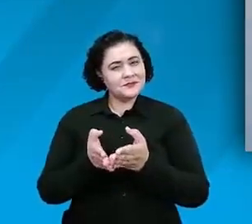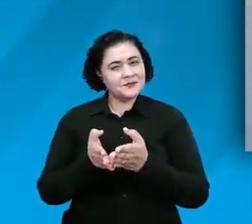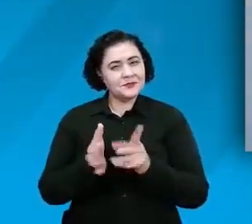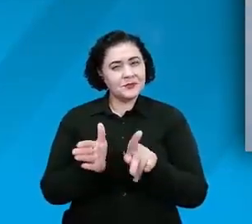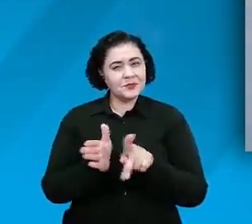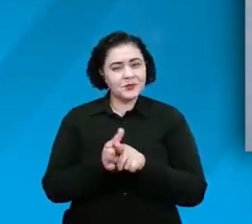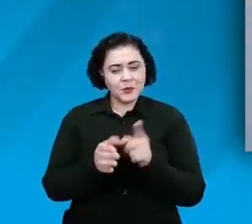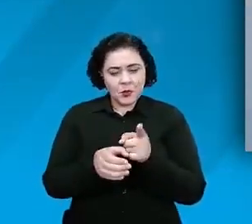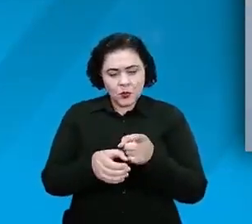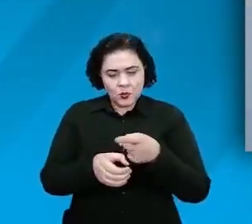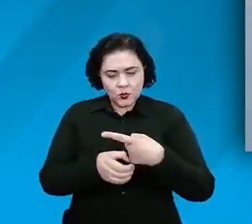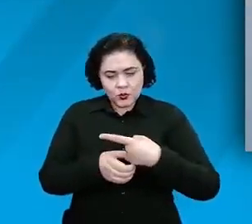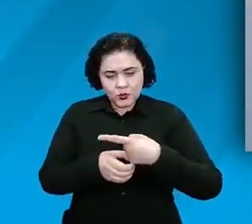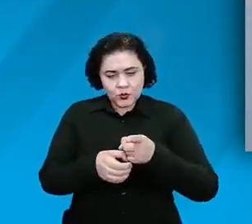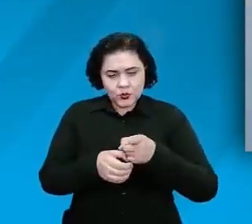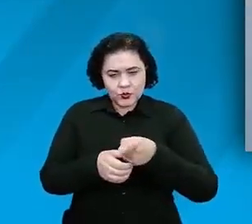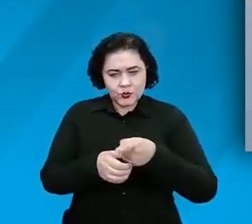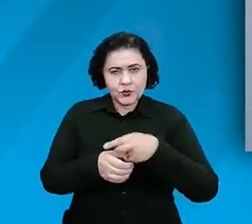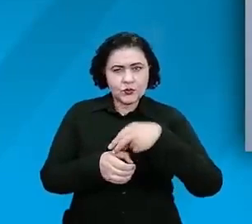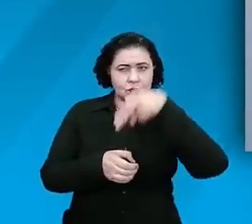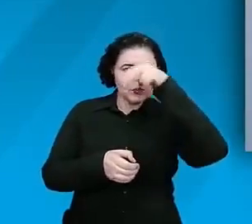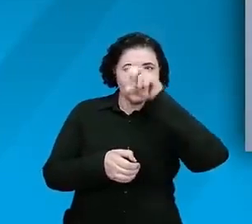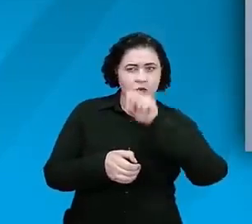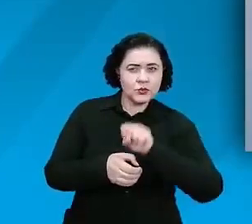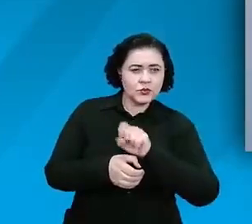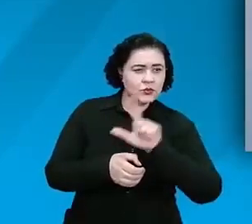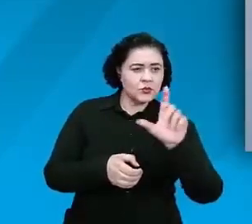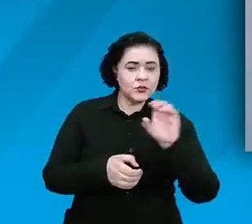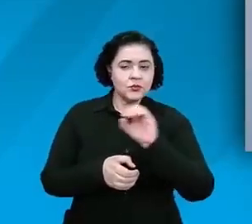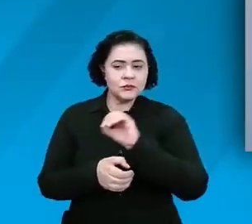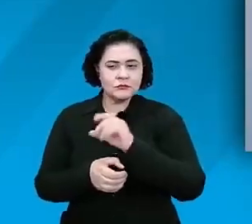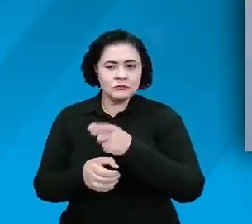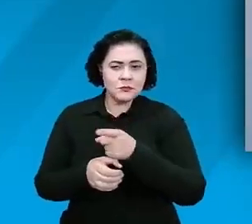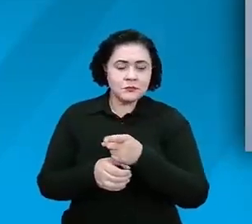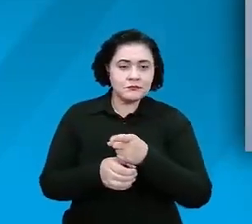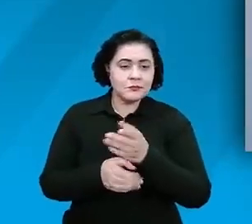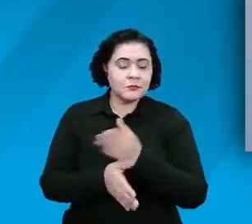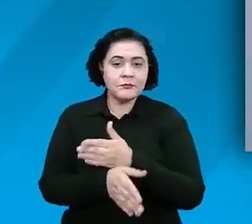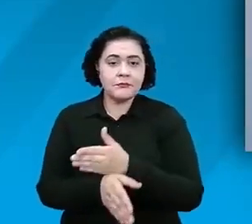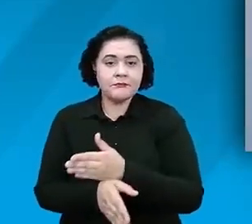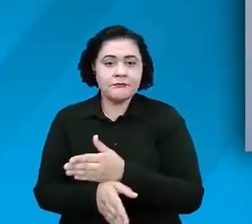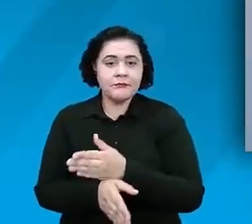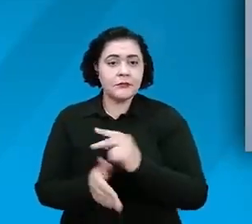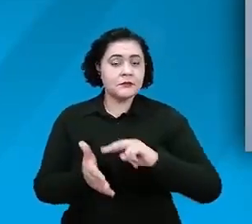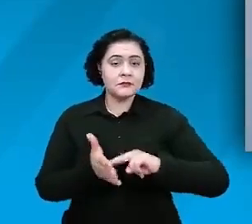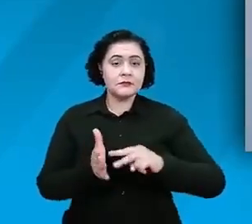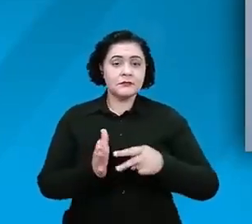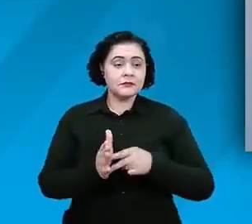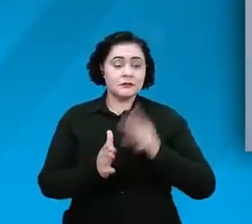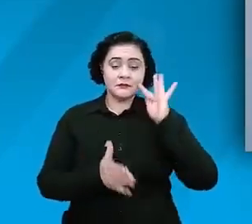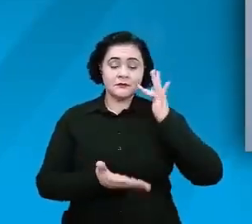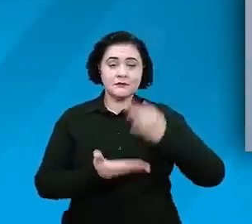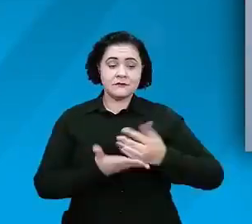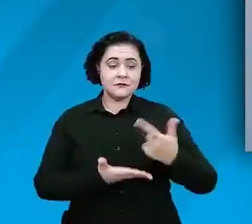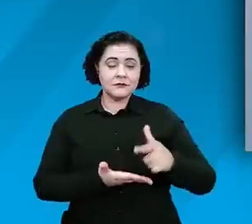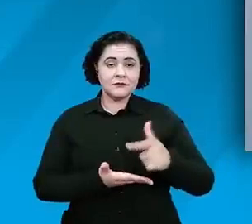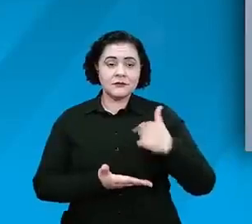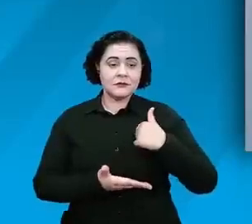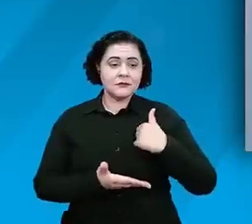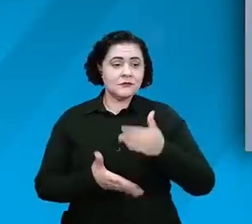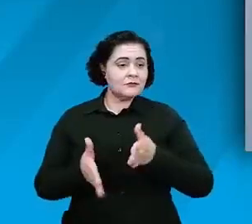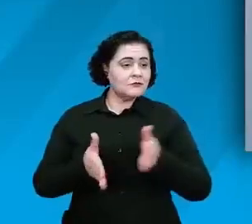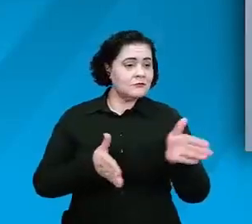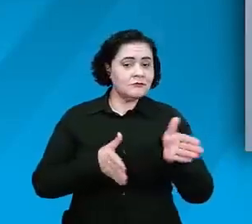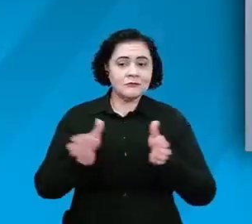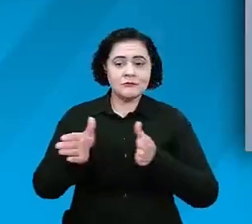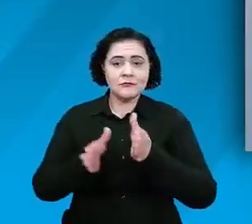a bússola durante a viagem. Isso é perder a fé. Eu já não sei mais para onde vou. Eu não